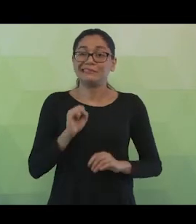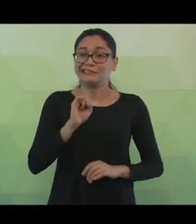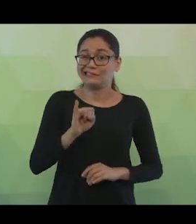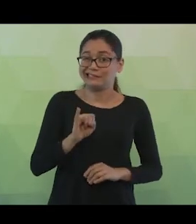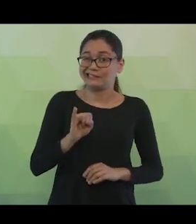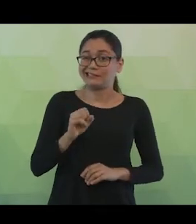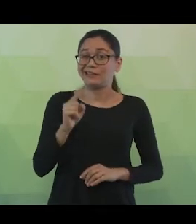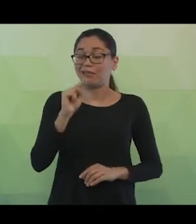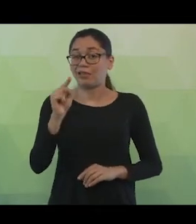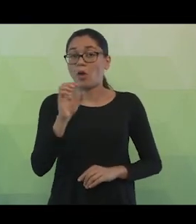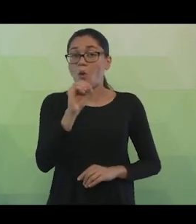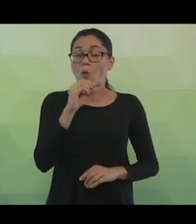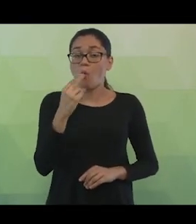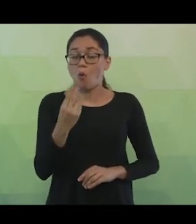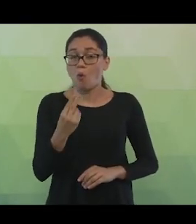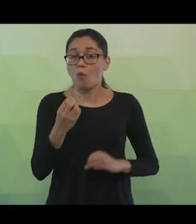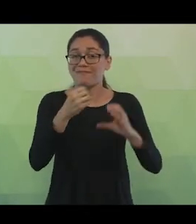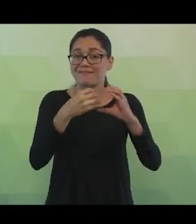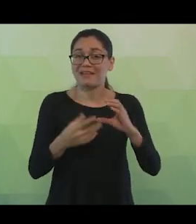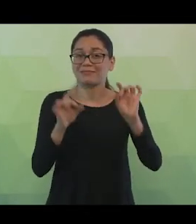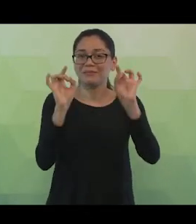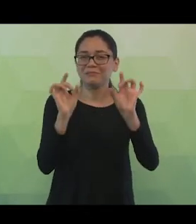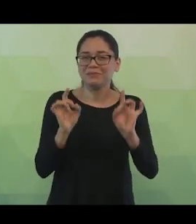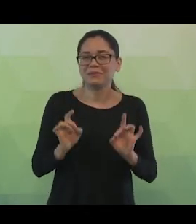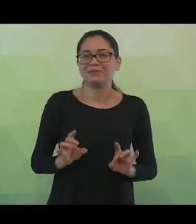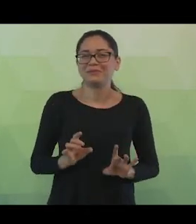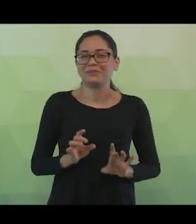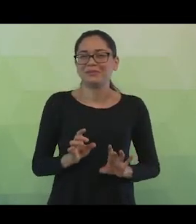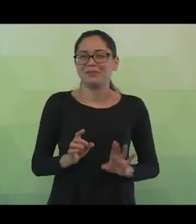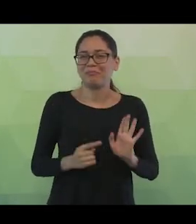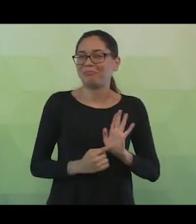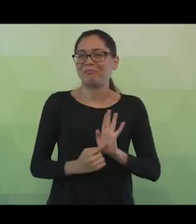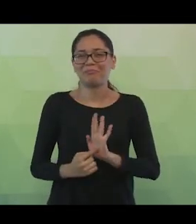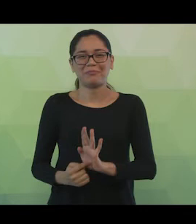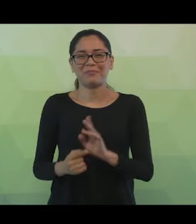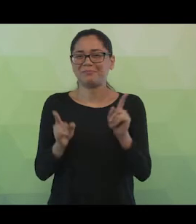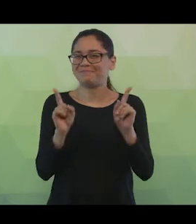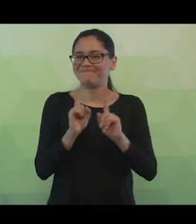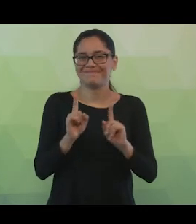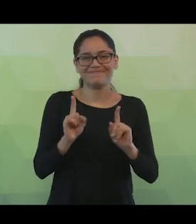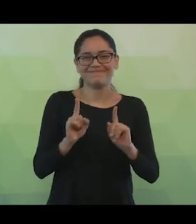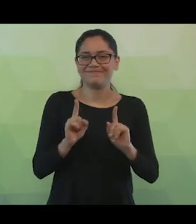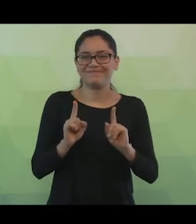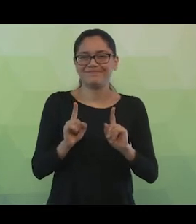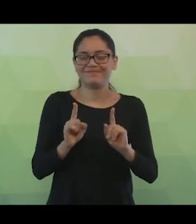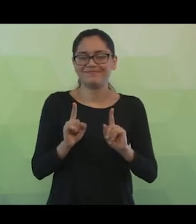algum acento ou caractere especial, poderia não aparecer o